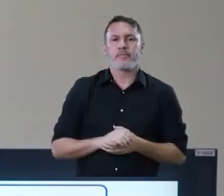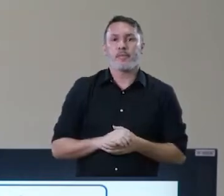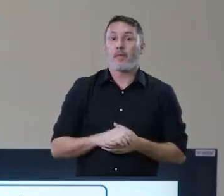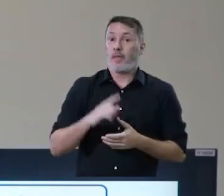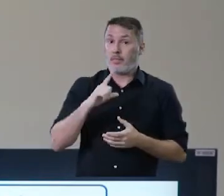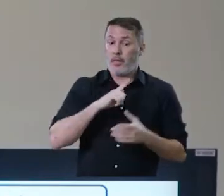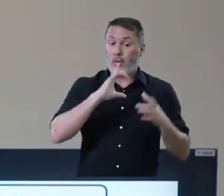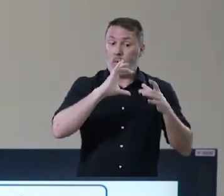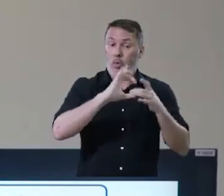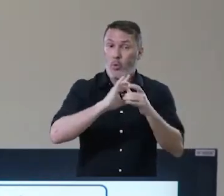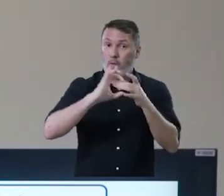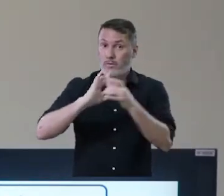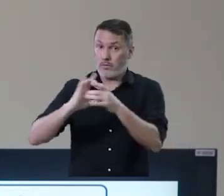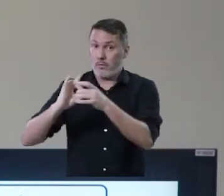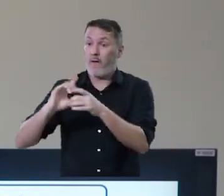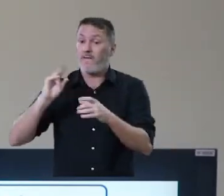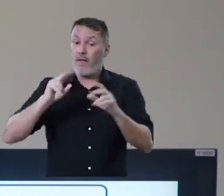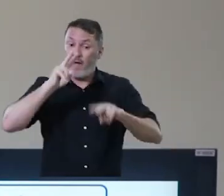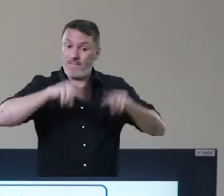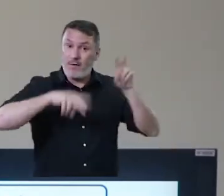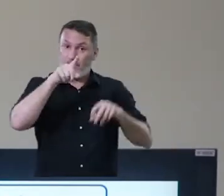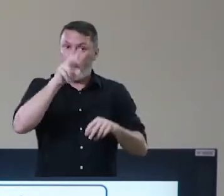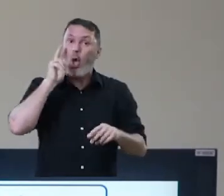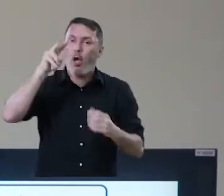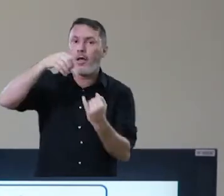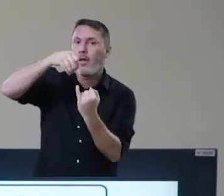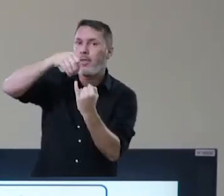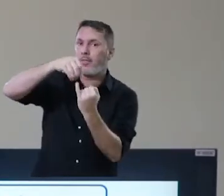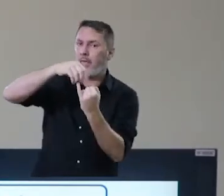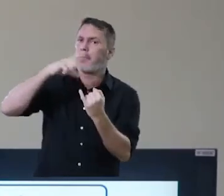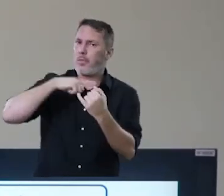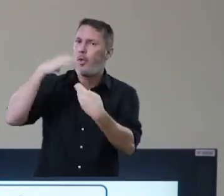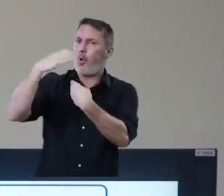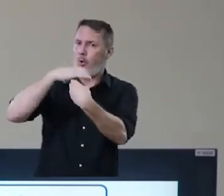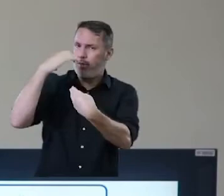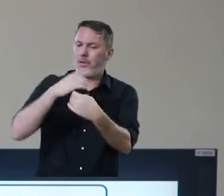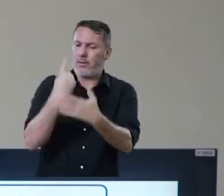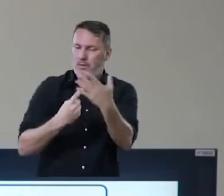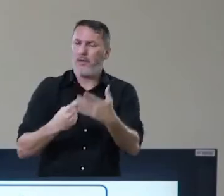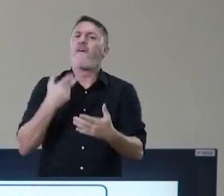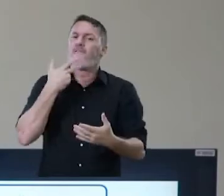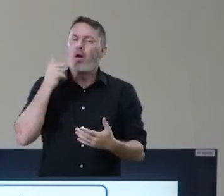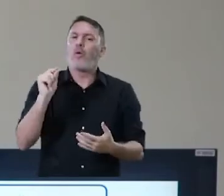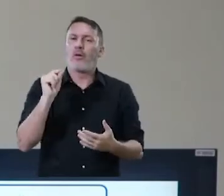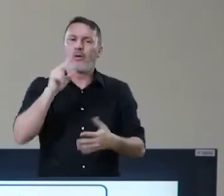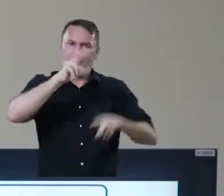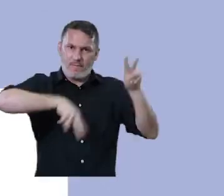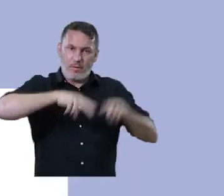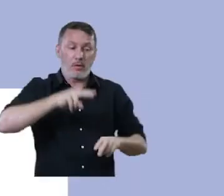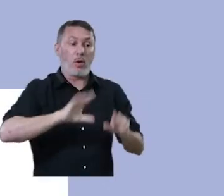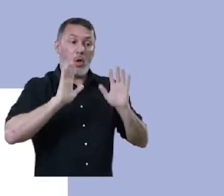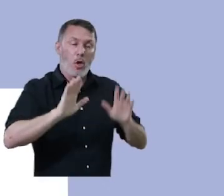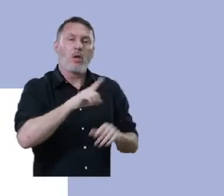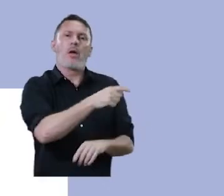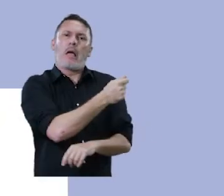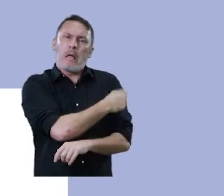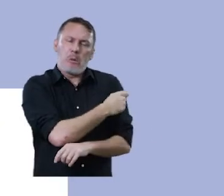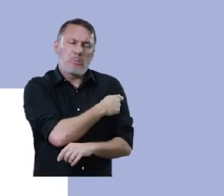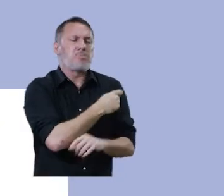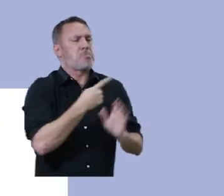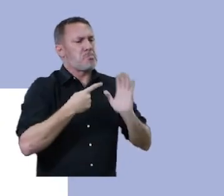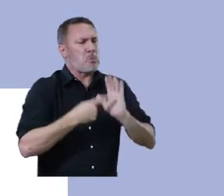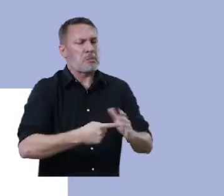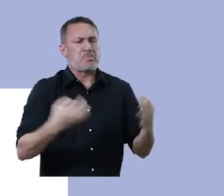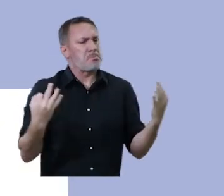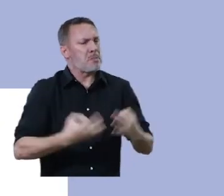quando nós falamos em coesão, o que vai ser avaliado, você pode ler lá no manual do INEP, o cara fala o seguinte, o corretor fala o seguinte, olha, o aluno